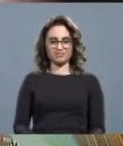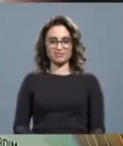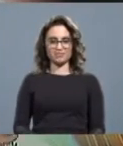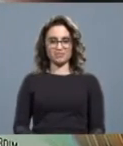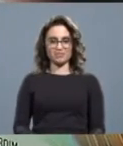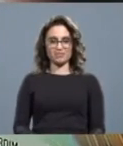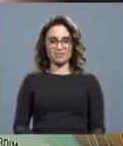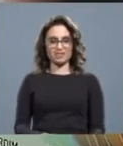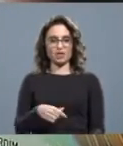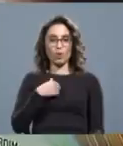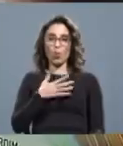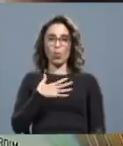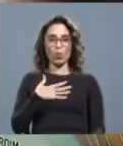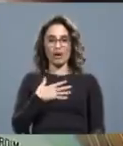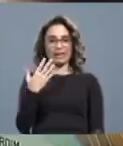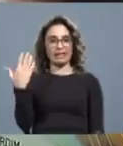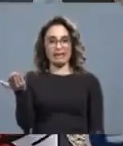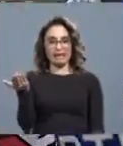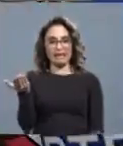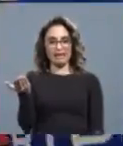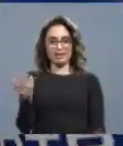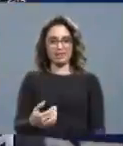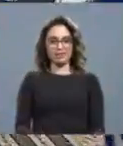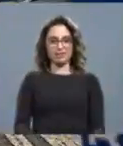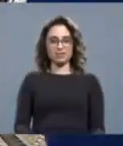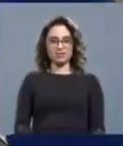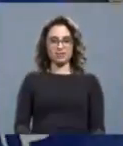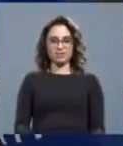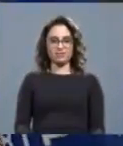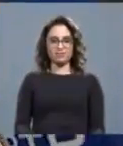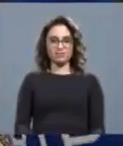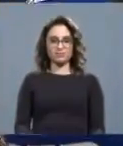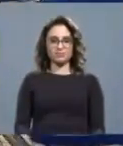Eu não queria que acontecesse. Continua.